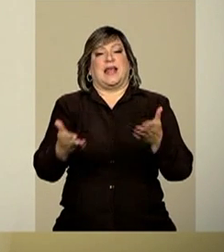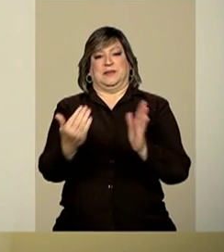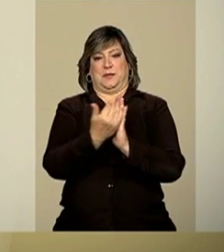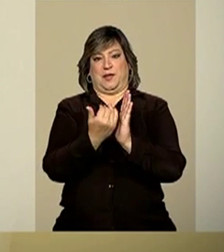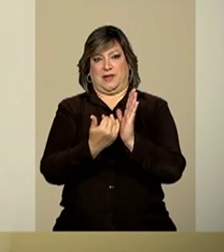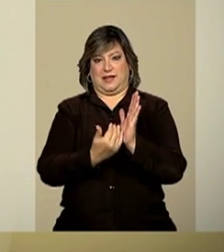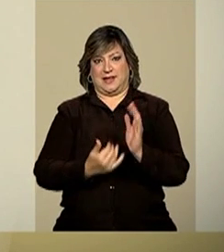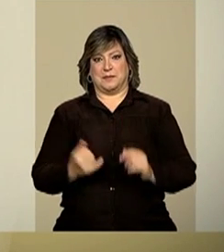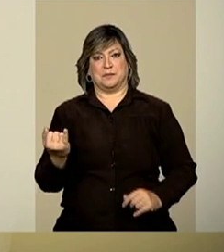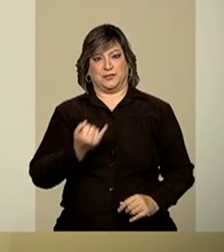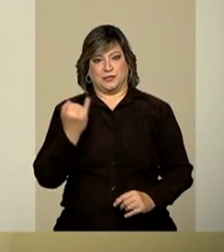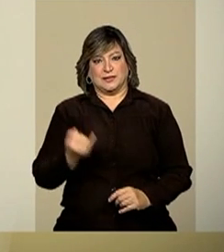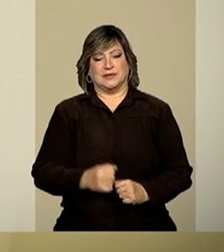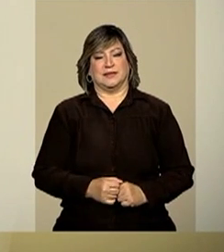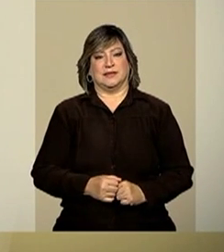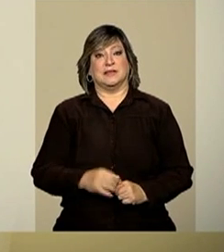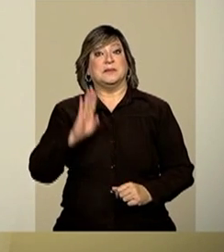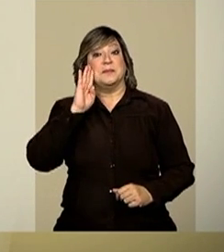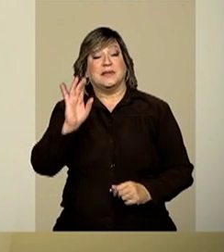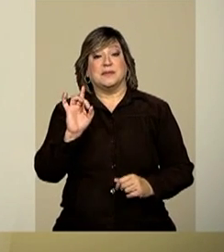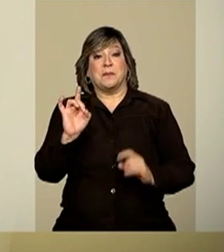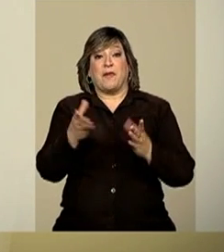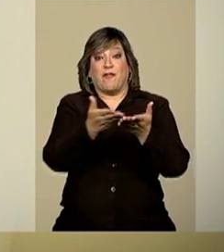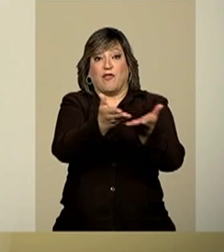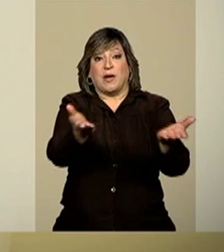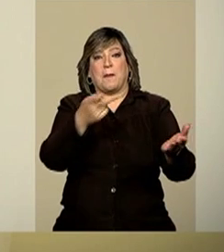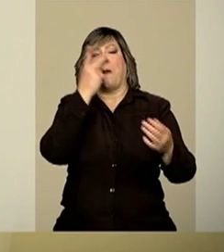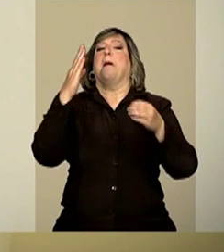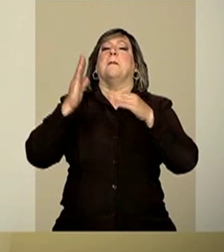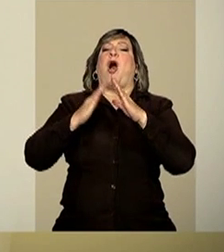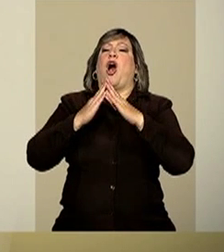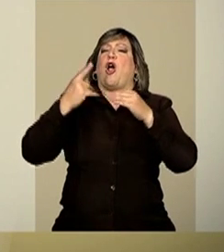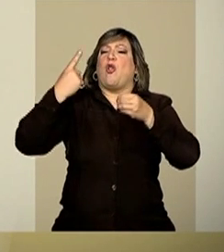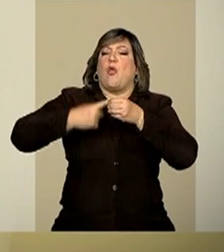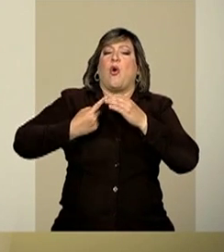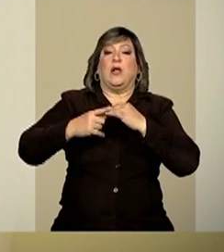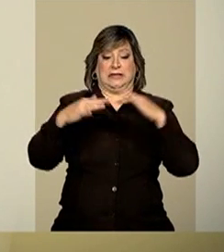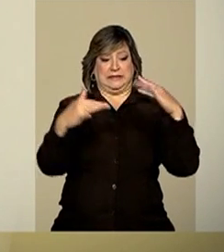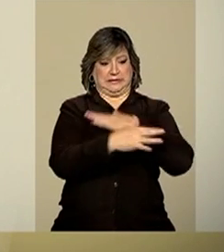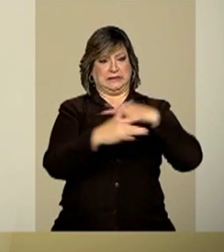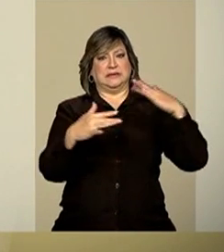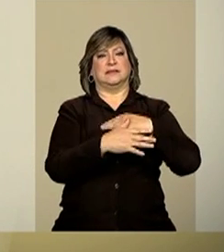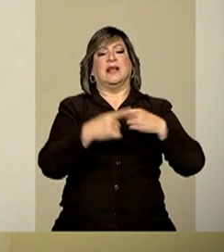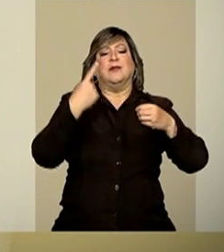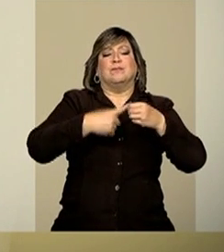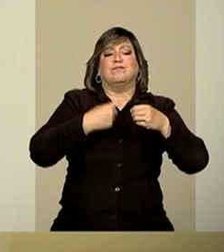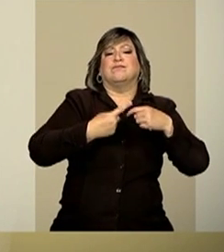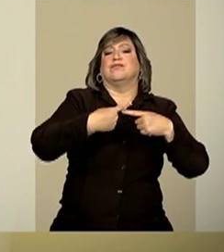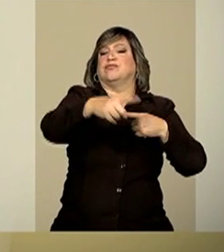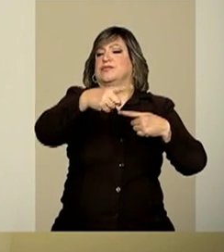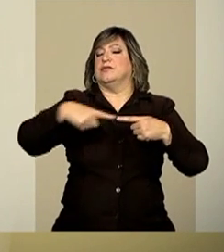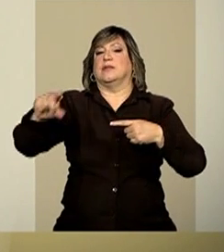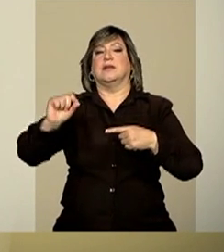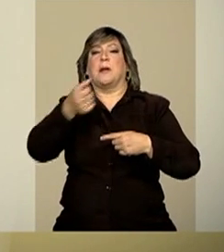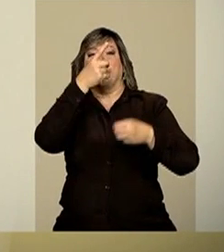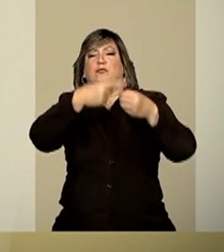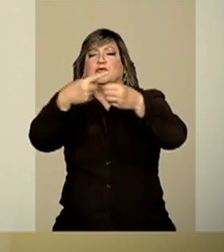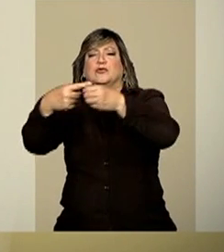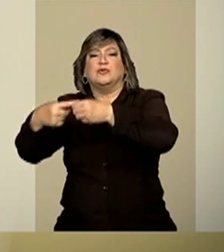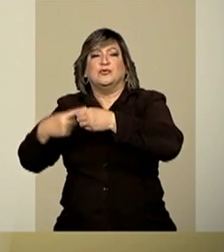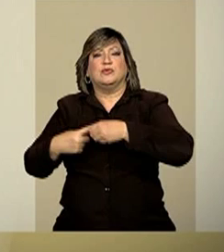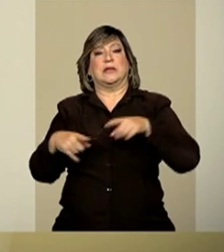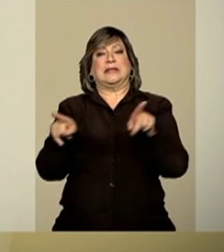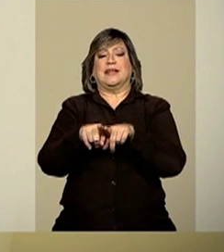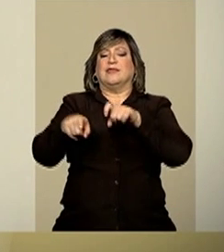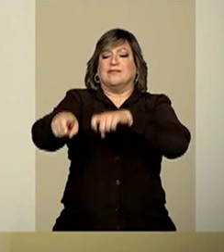programa. Especialmente você, que mora na periferia das grandes cidades, nos pequenos municípios e nas